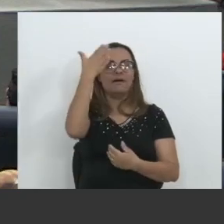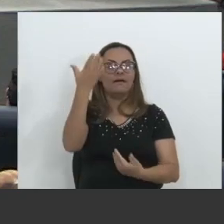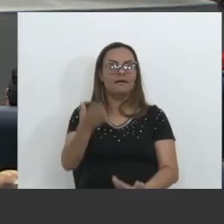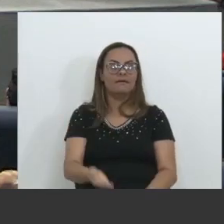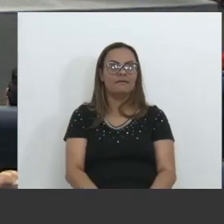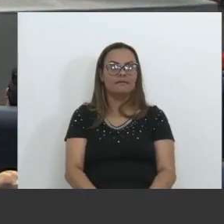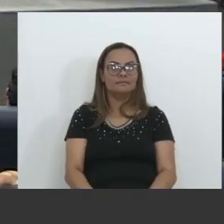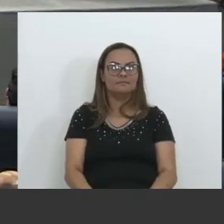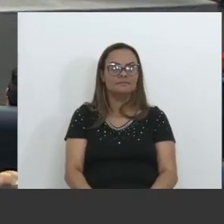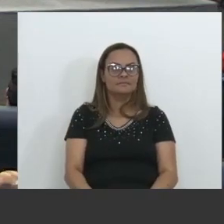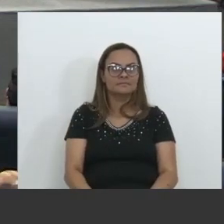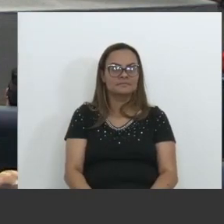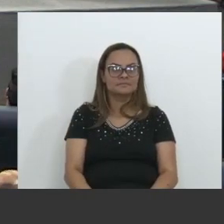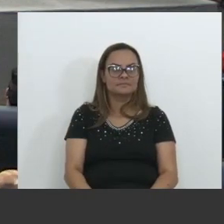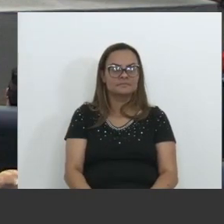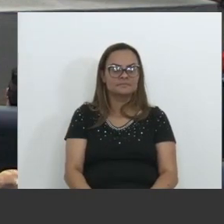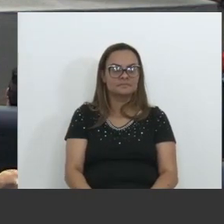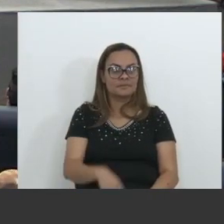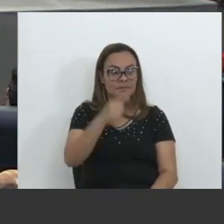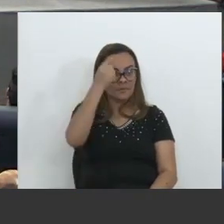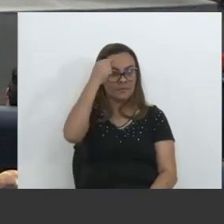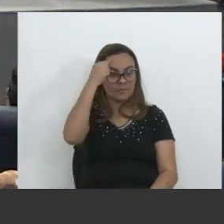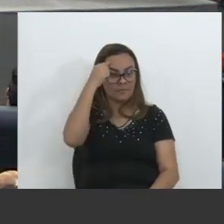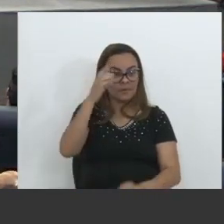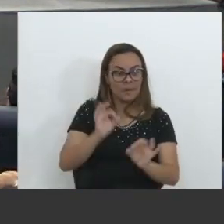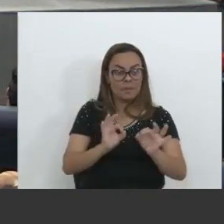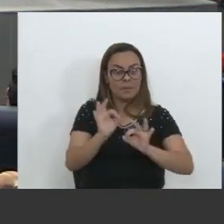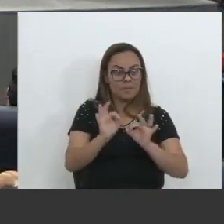cara vocês Já pensaram ter vocalista